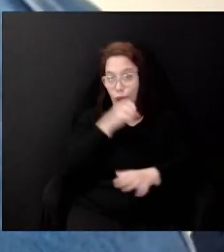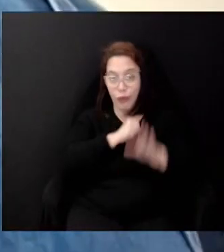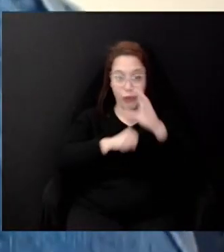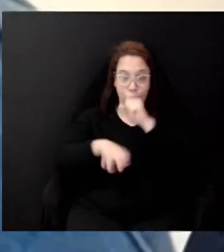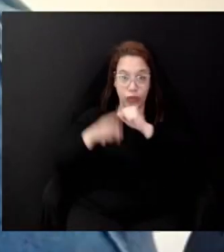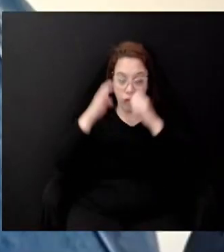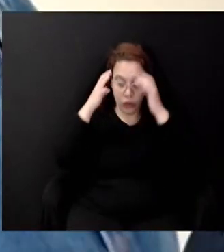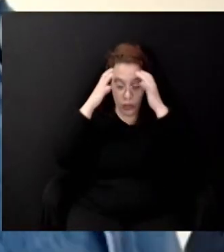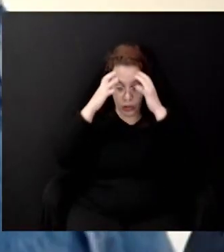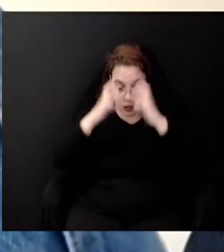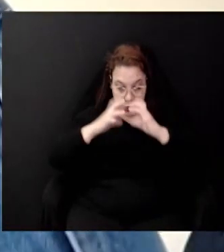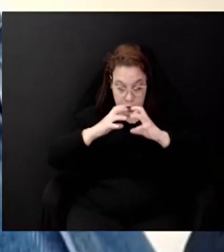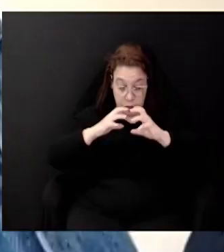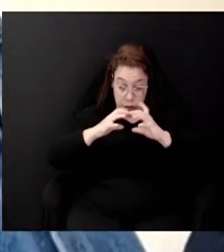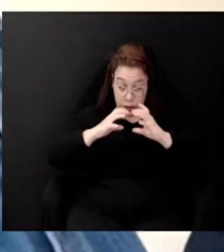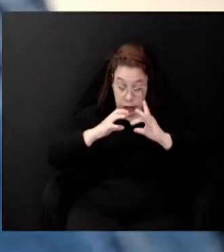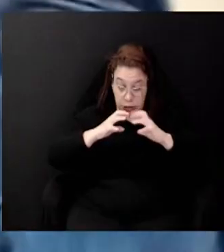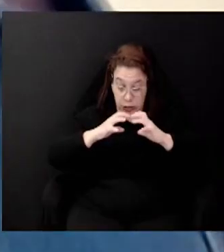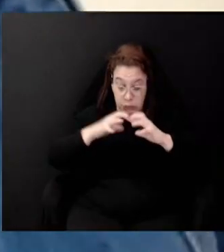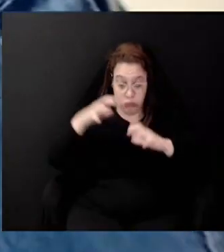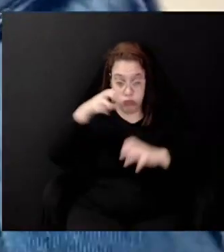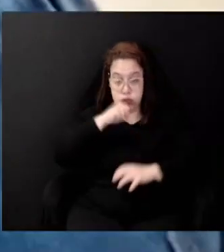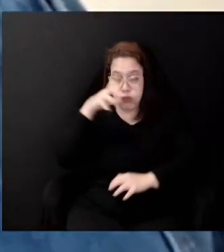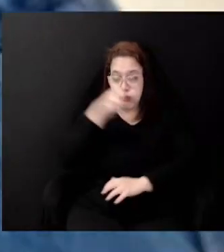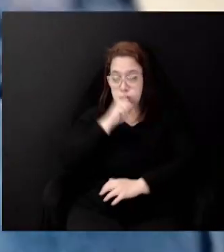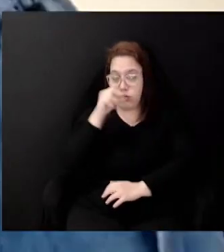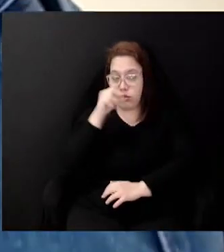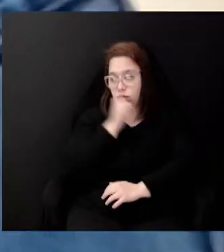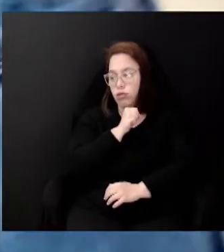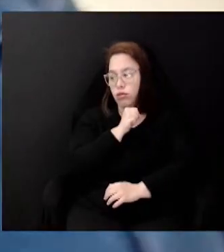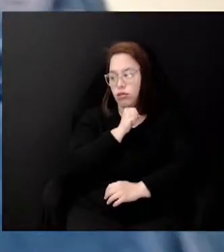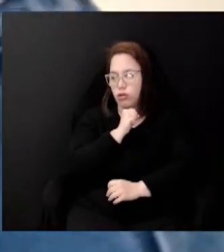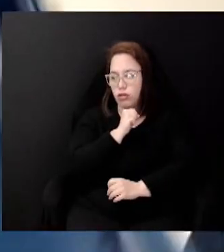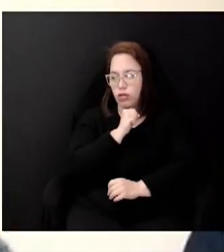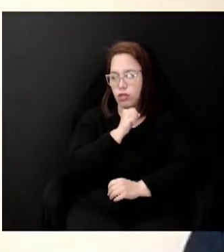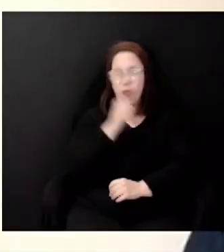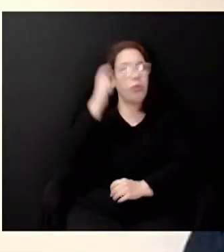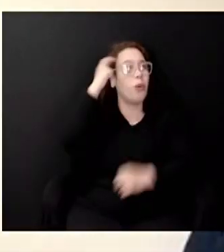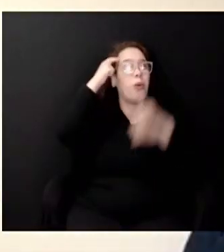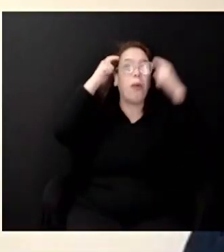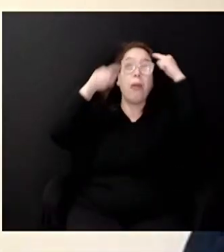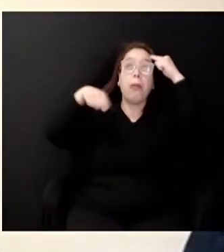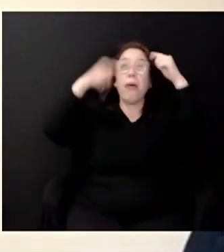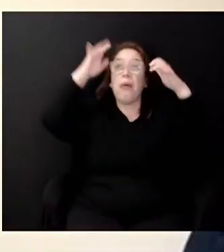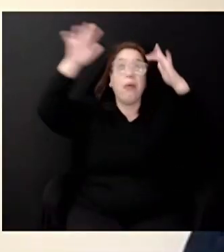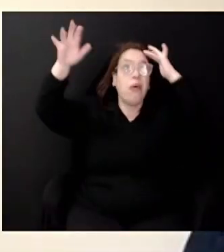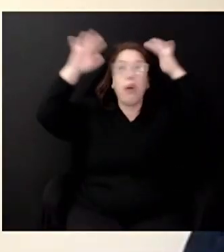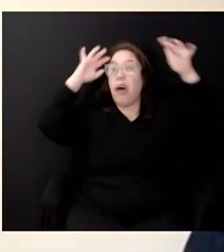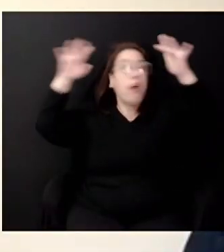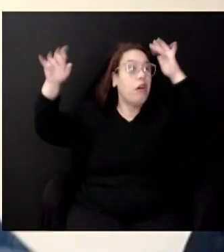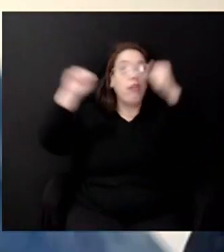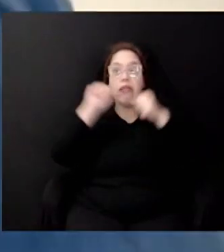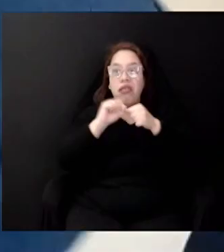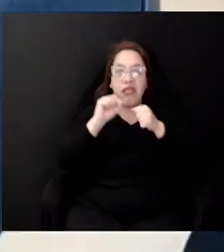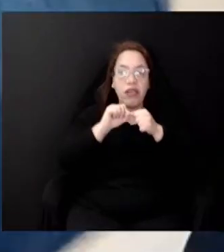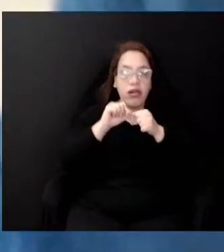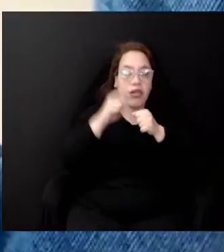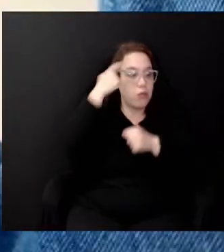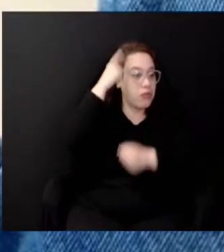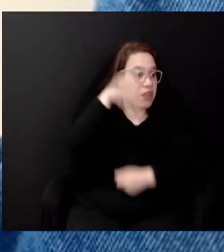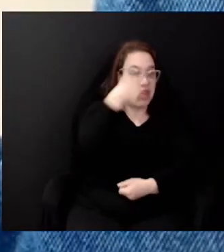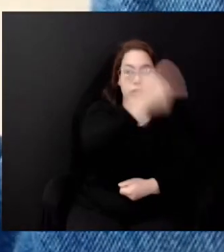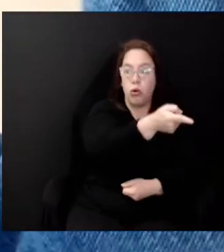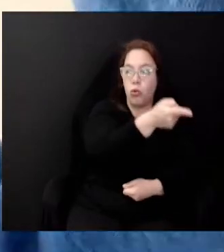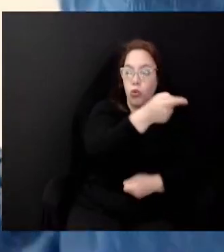ficando mais acelerada. Então, são muitos pensamentos. A gente está fazendo uma coisa, mas a gente está pensando em outra, e